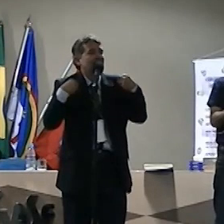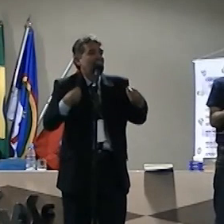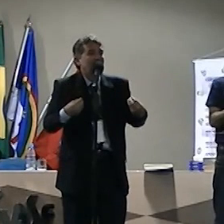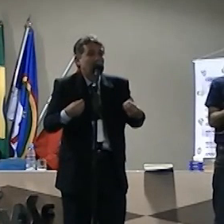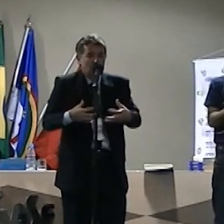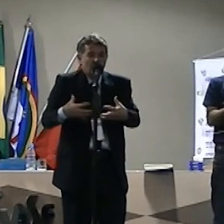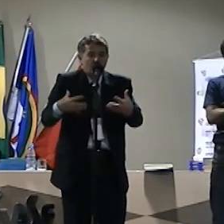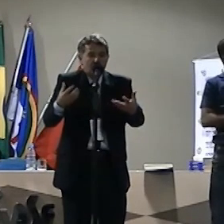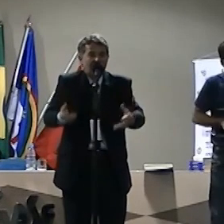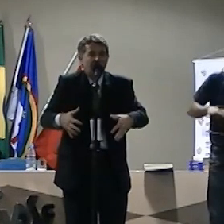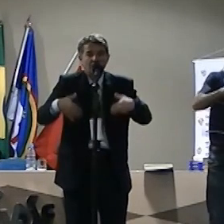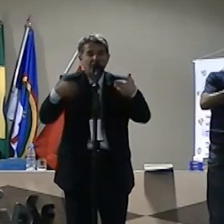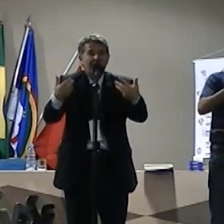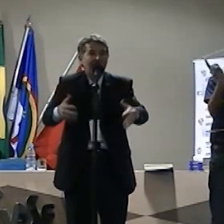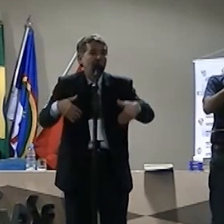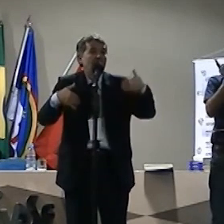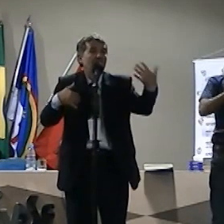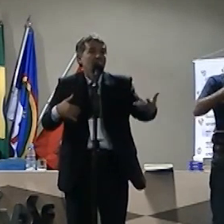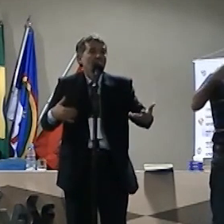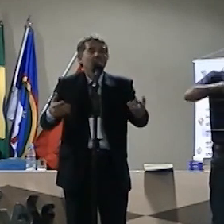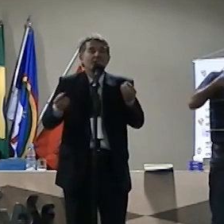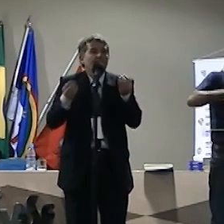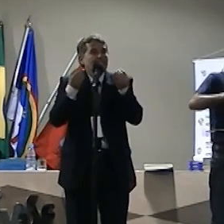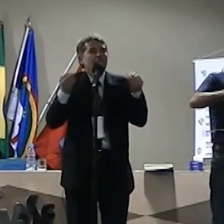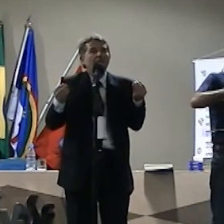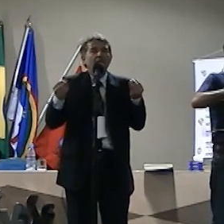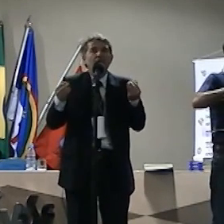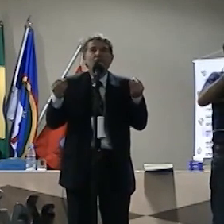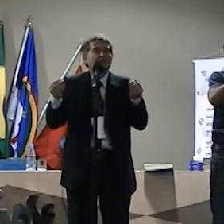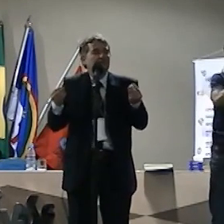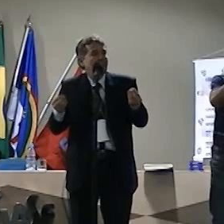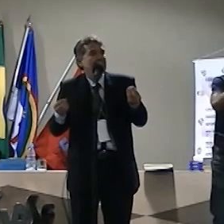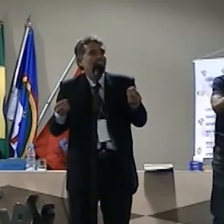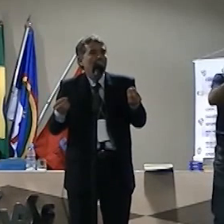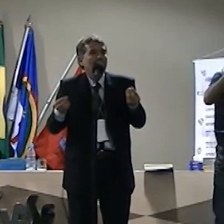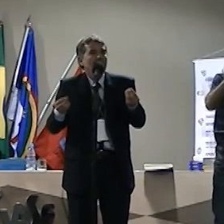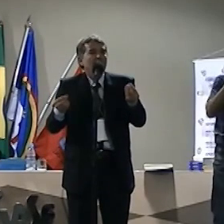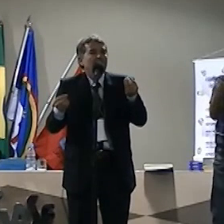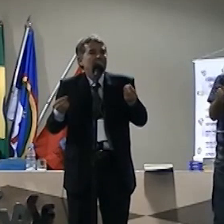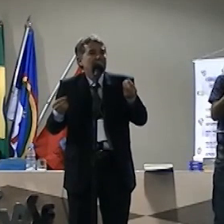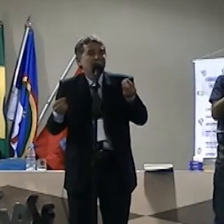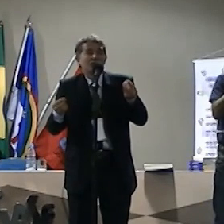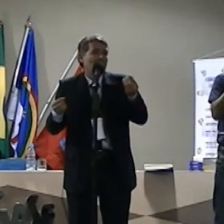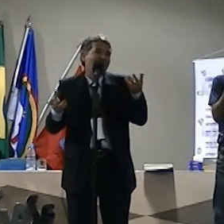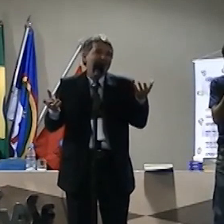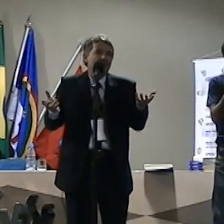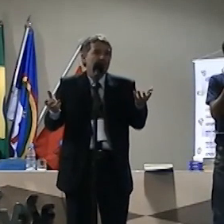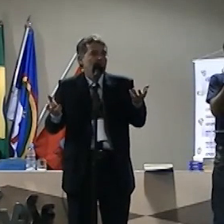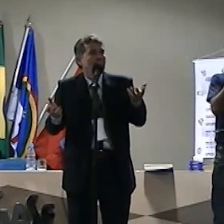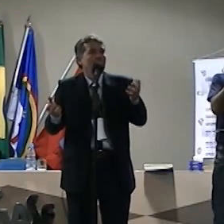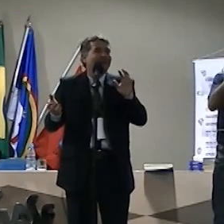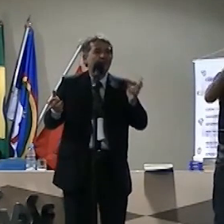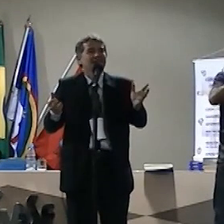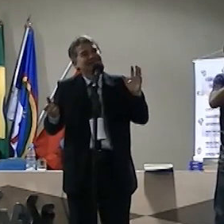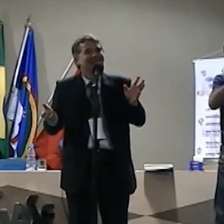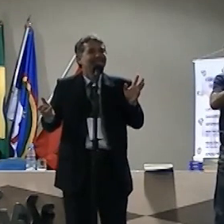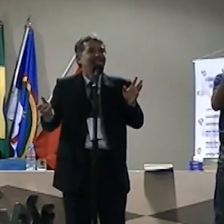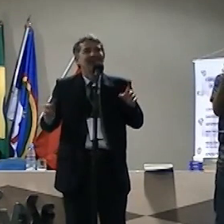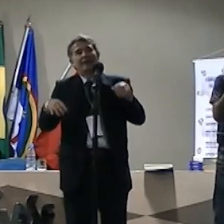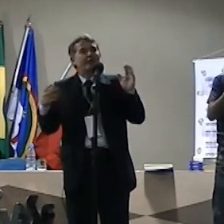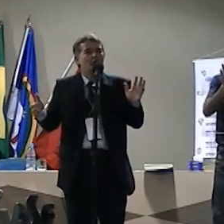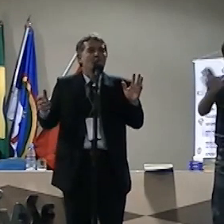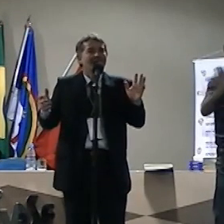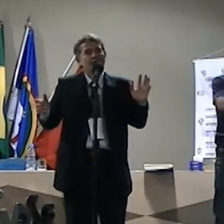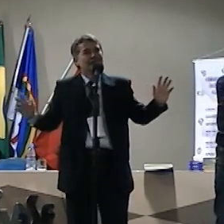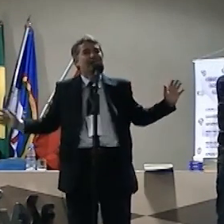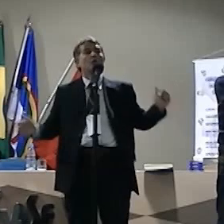ensinar diferente, eu tenho que mostrar, eu tenho que falar, Pessoal, eu tenho uma situação de uma criança, de uma adolescente surda, com 14 anos de idade.